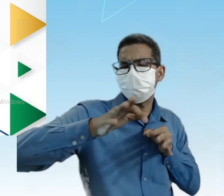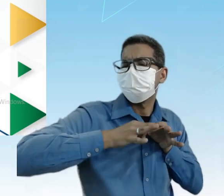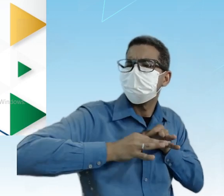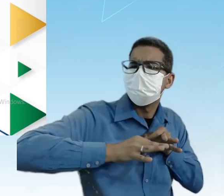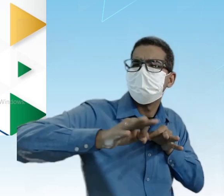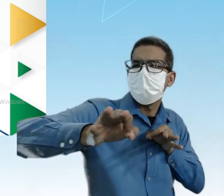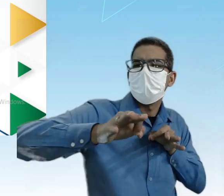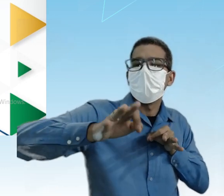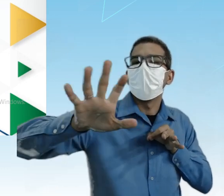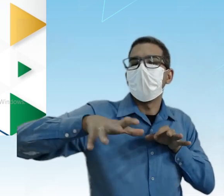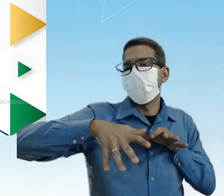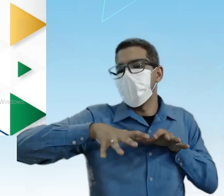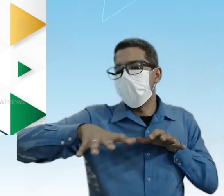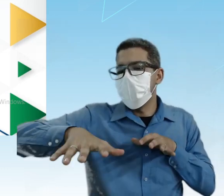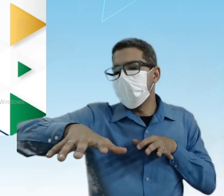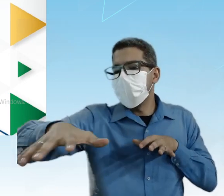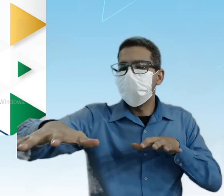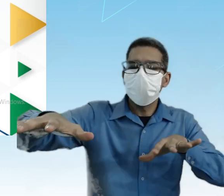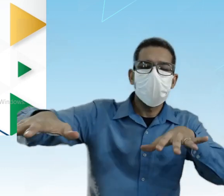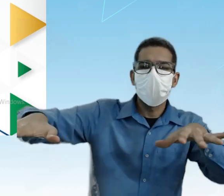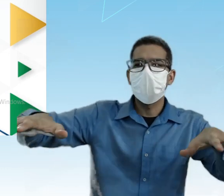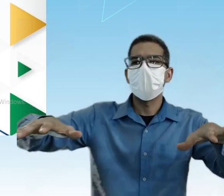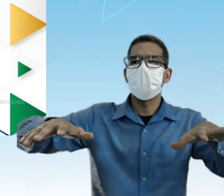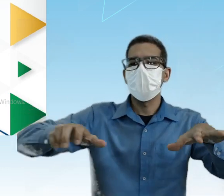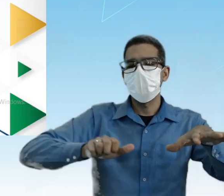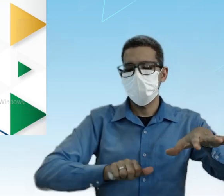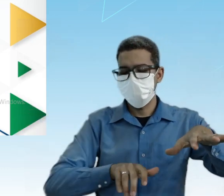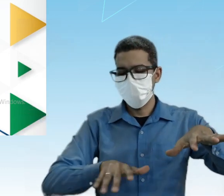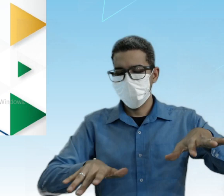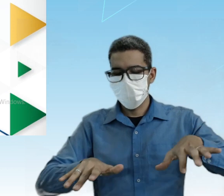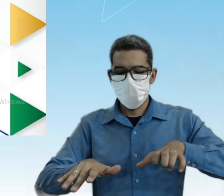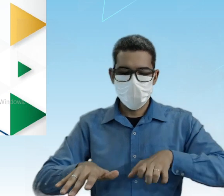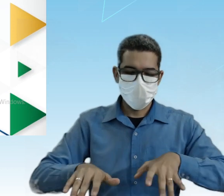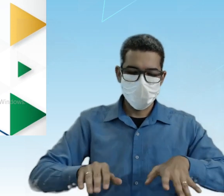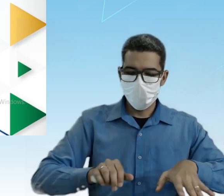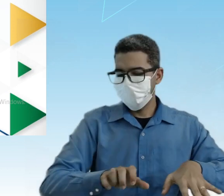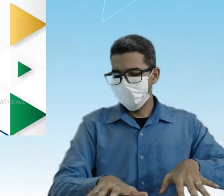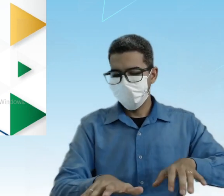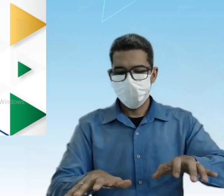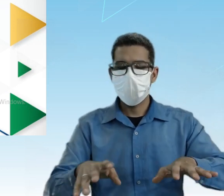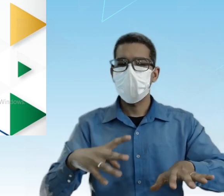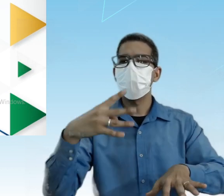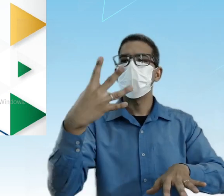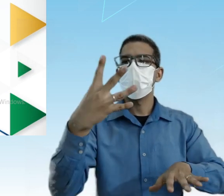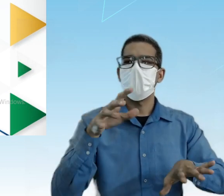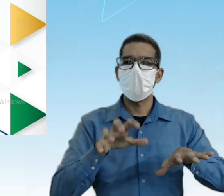terrestre desigual, porque, vê só, temos 4